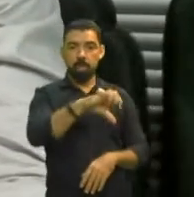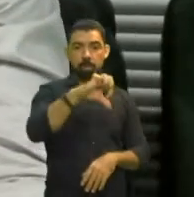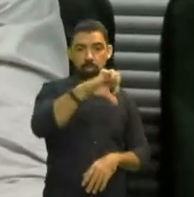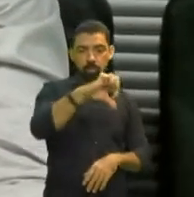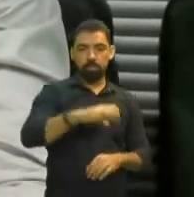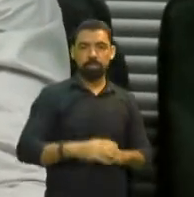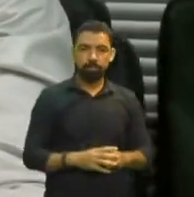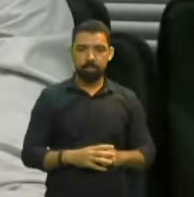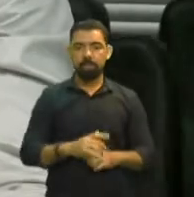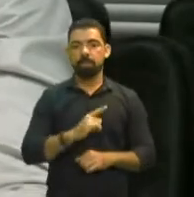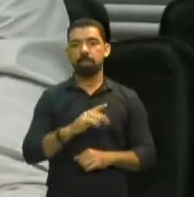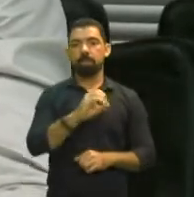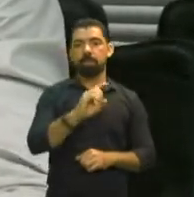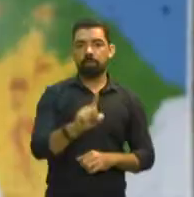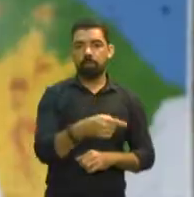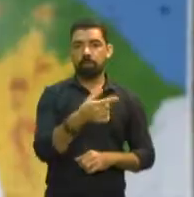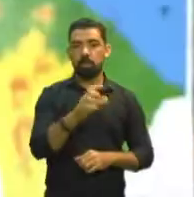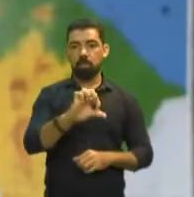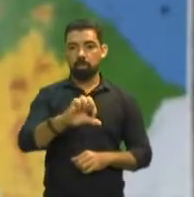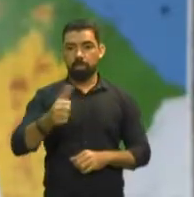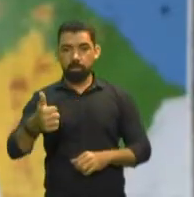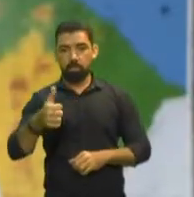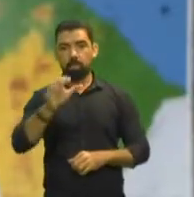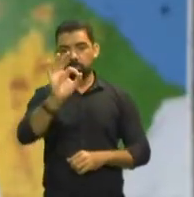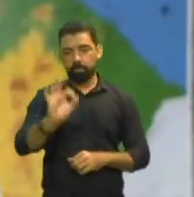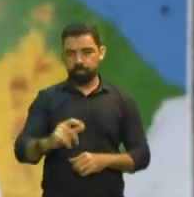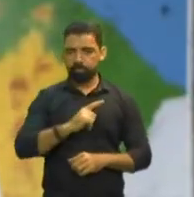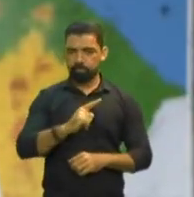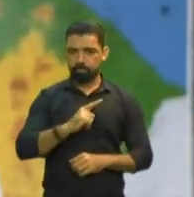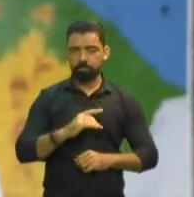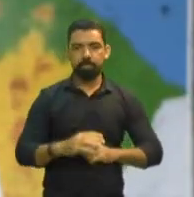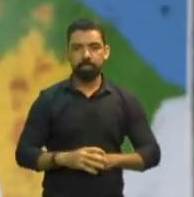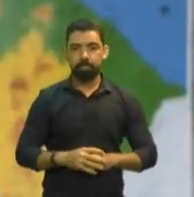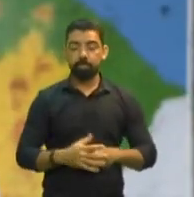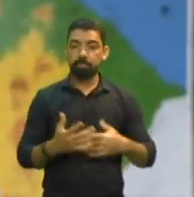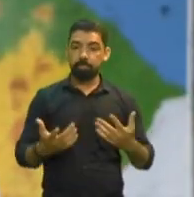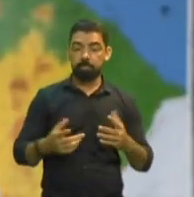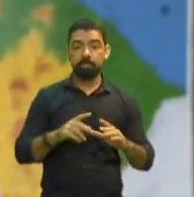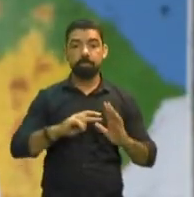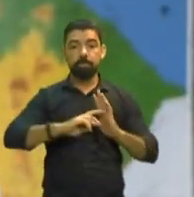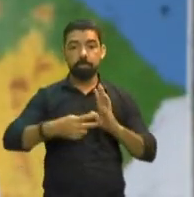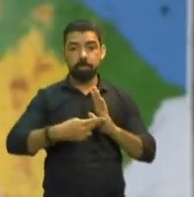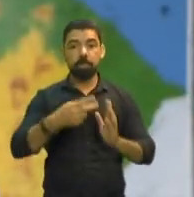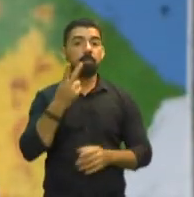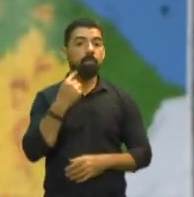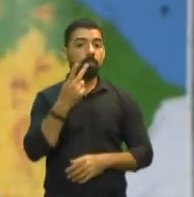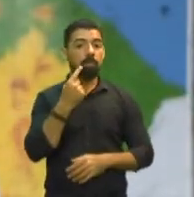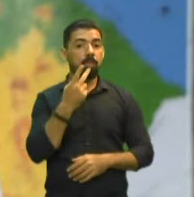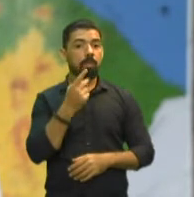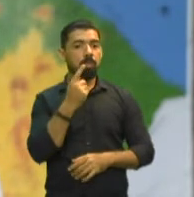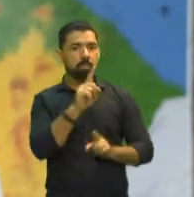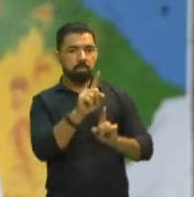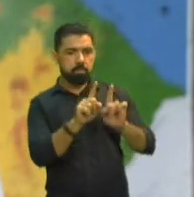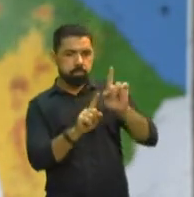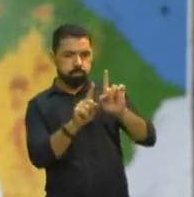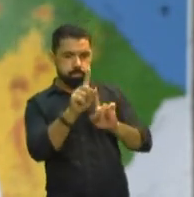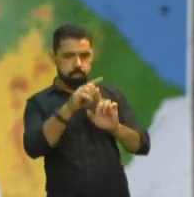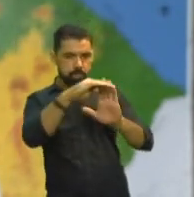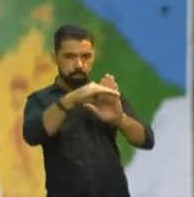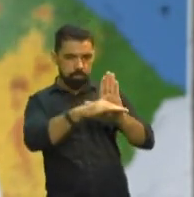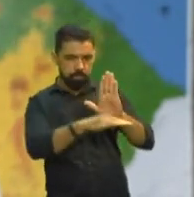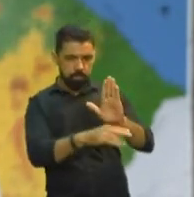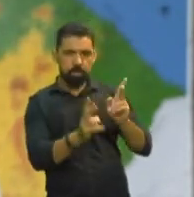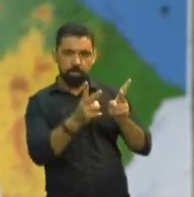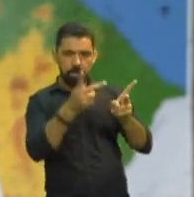de 0,91%. Fortaleza manteve, na verdade, a posição no ranking, porque ano passado, 2018, ela estava, nos dados